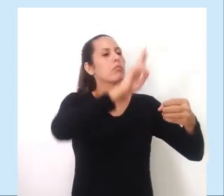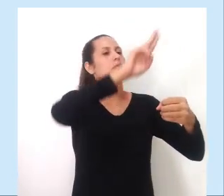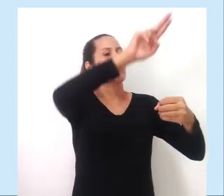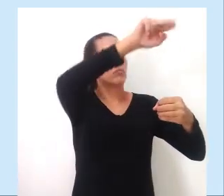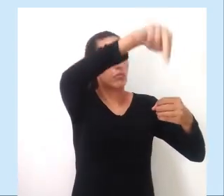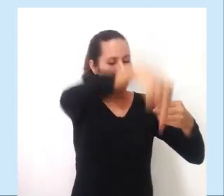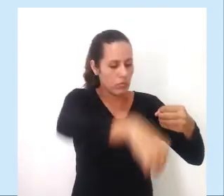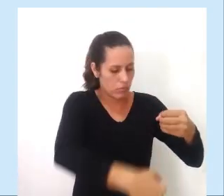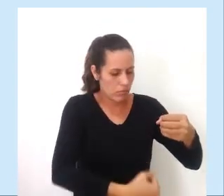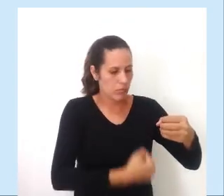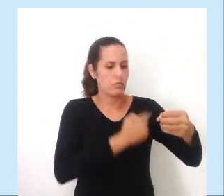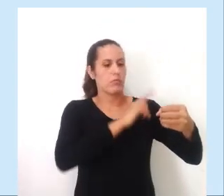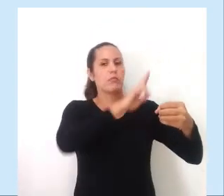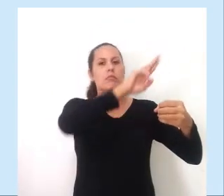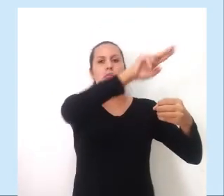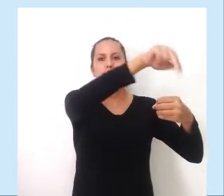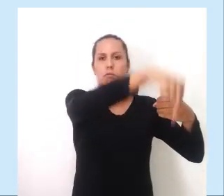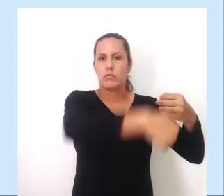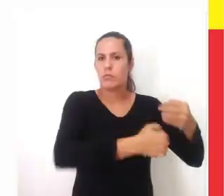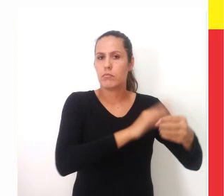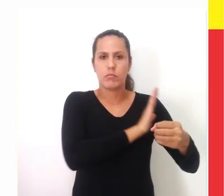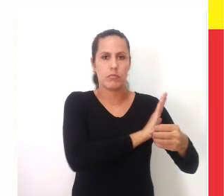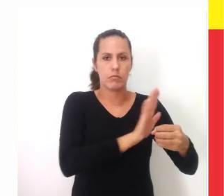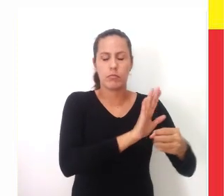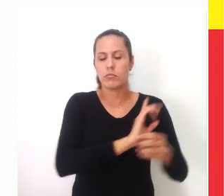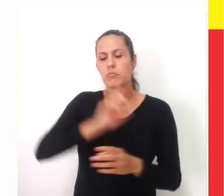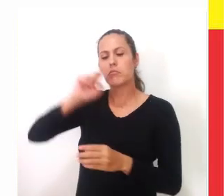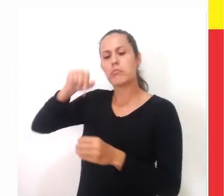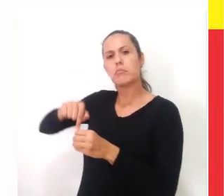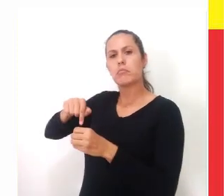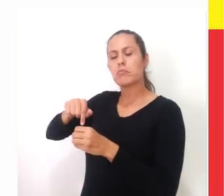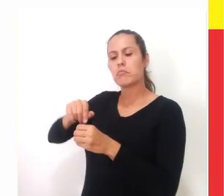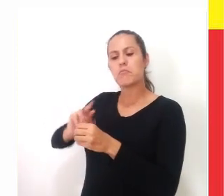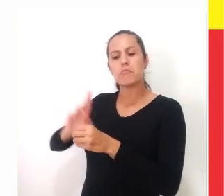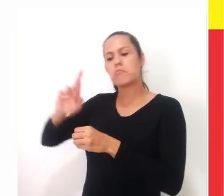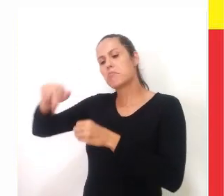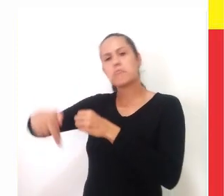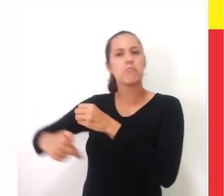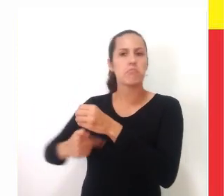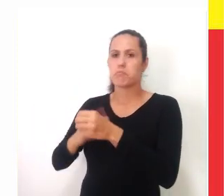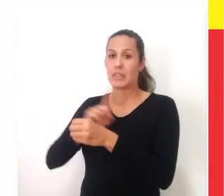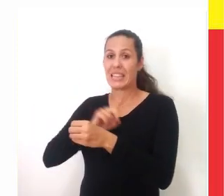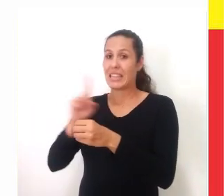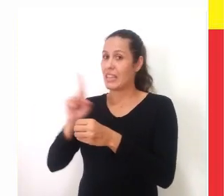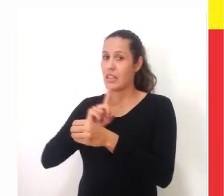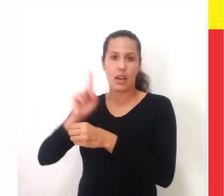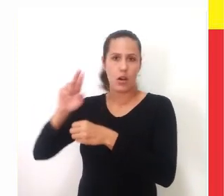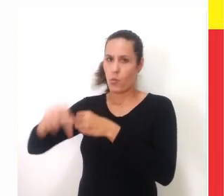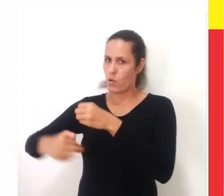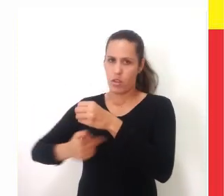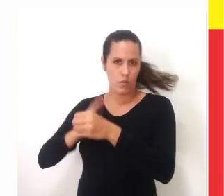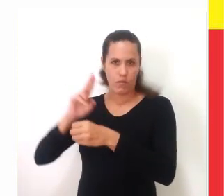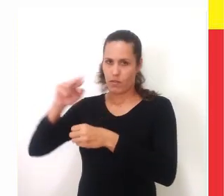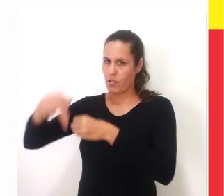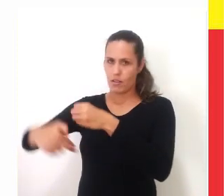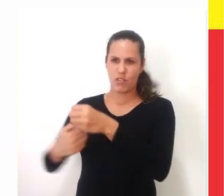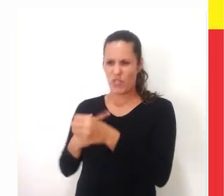fim, voltou, renovou. Fonte de energia não renovável. Você